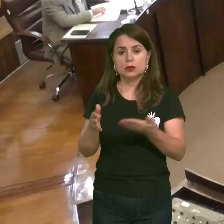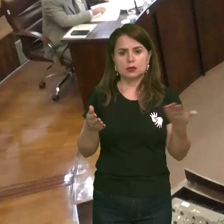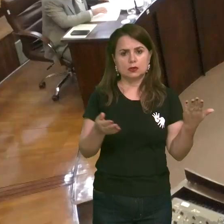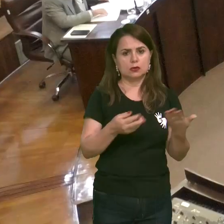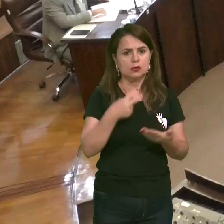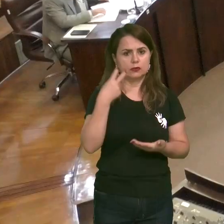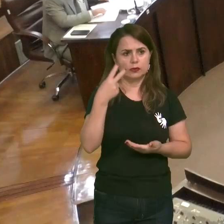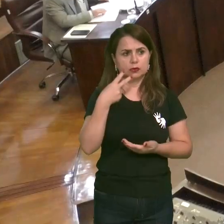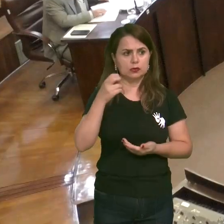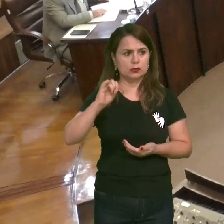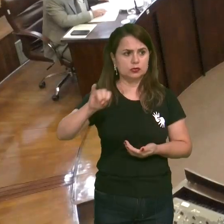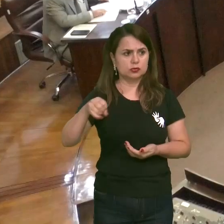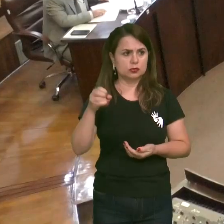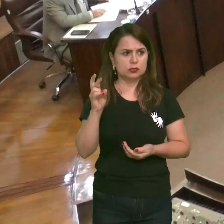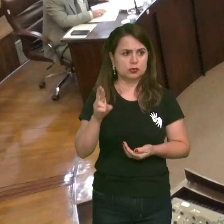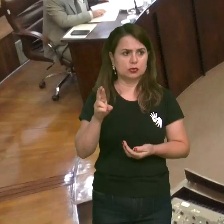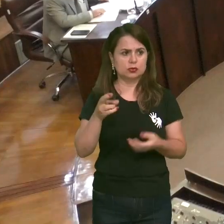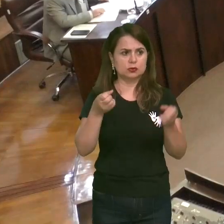presidente